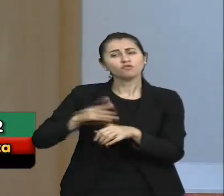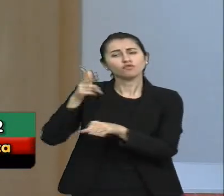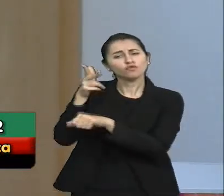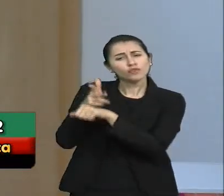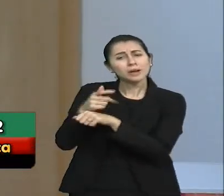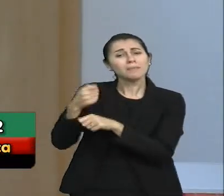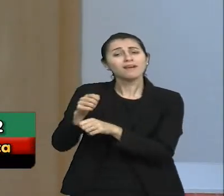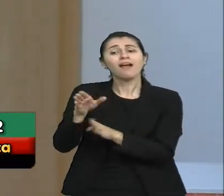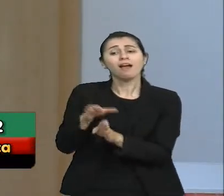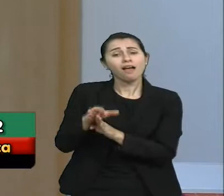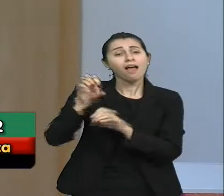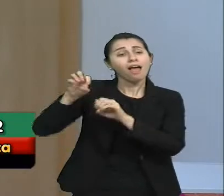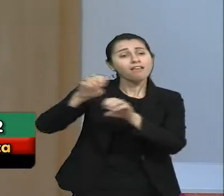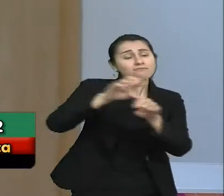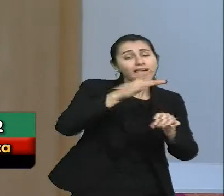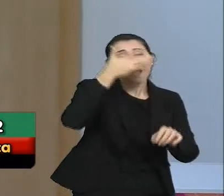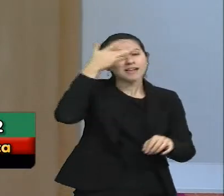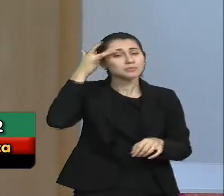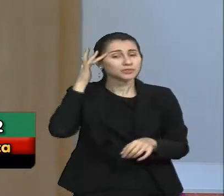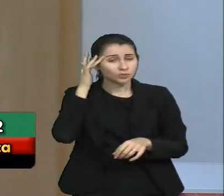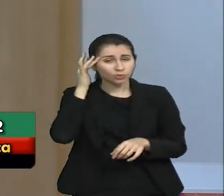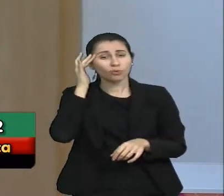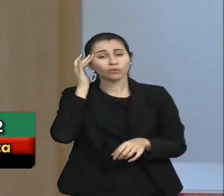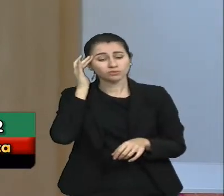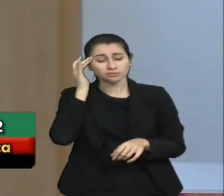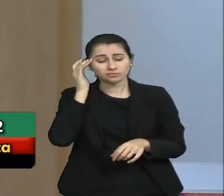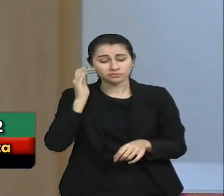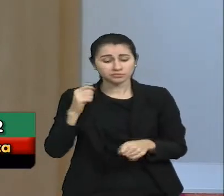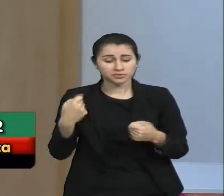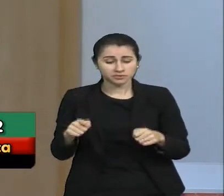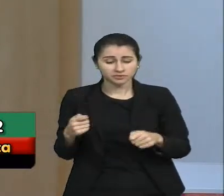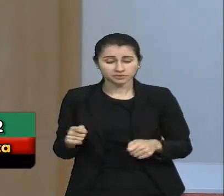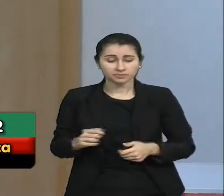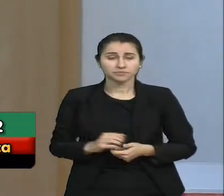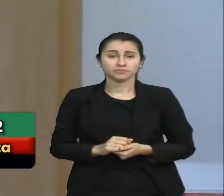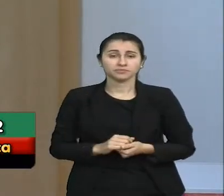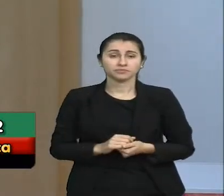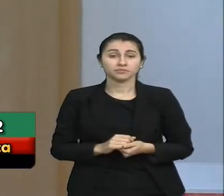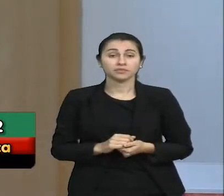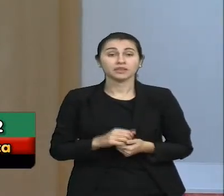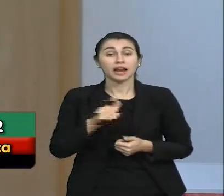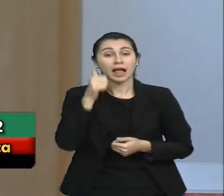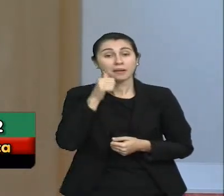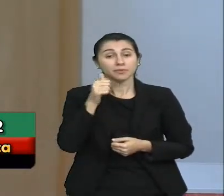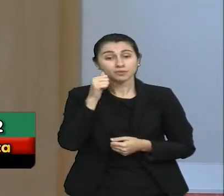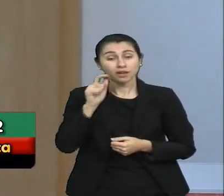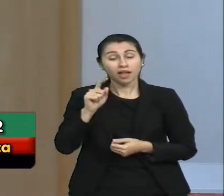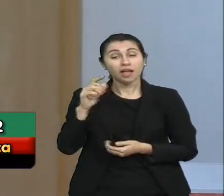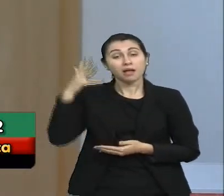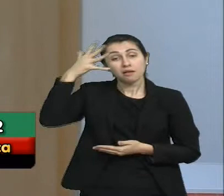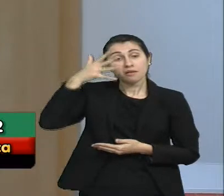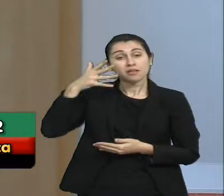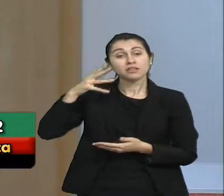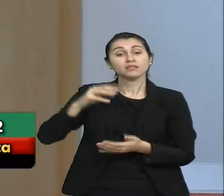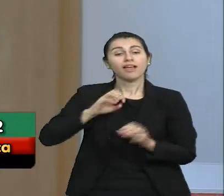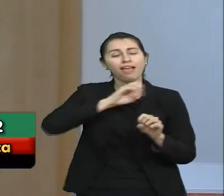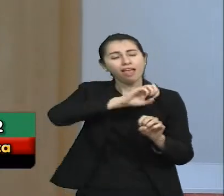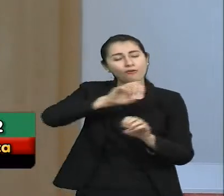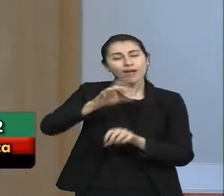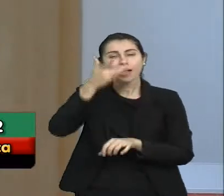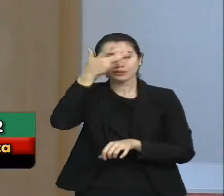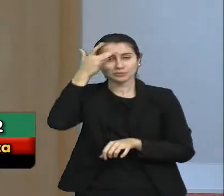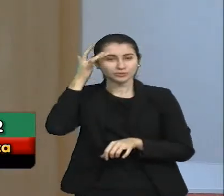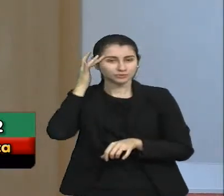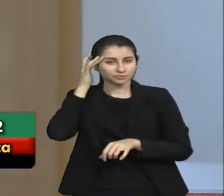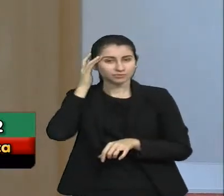povos. Porque um dirigente religioso, ele é um palestrante, ele é o que educa, ele